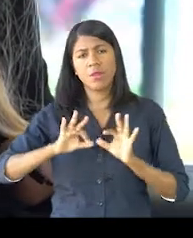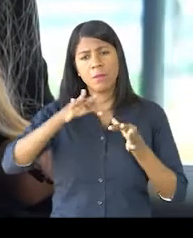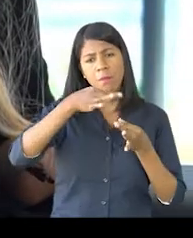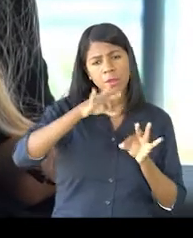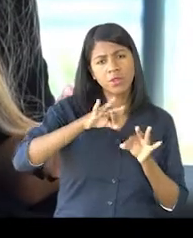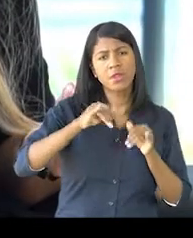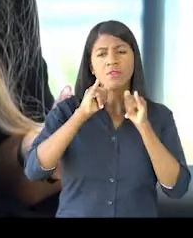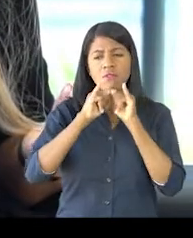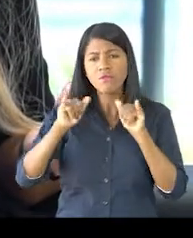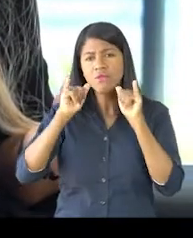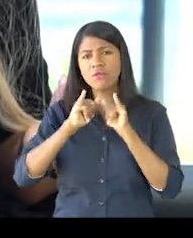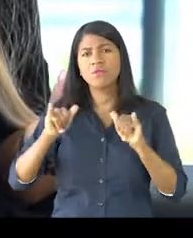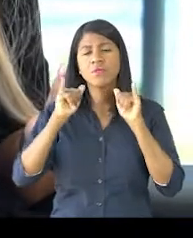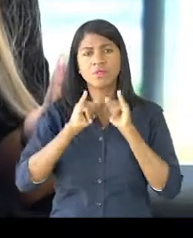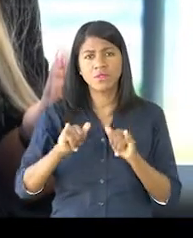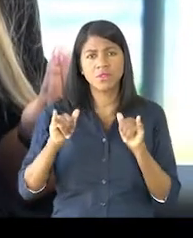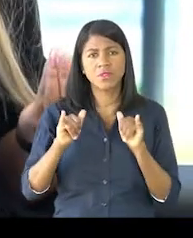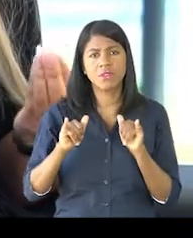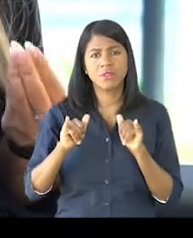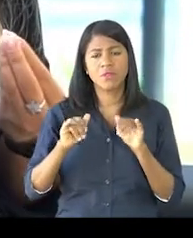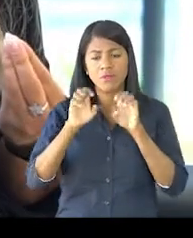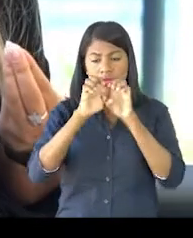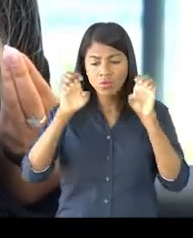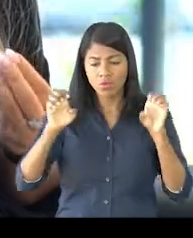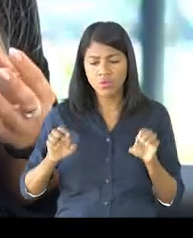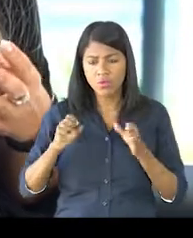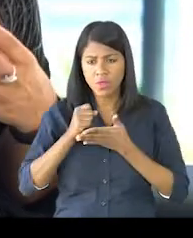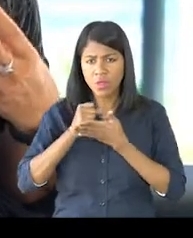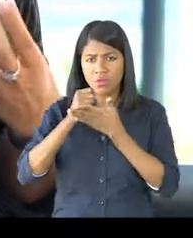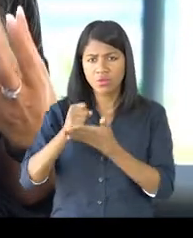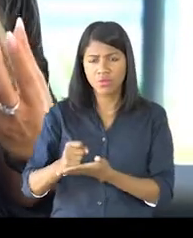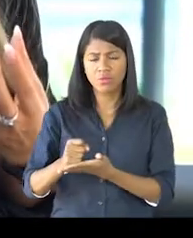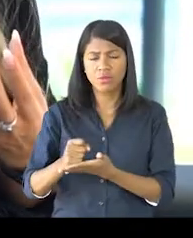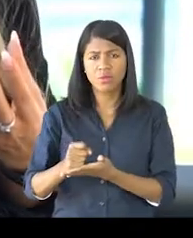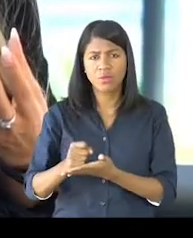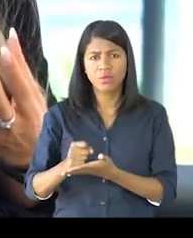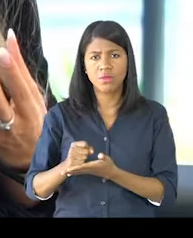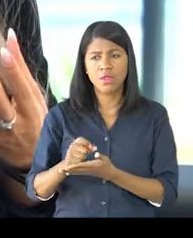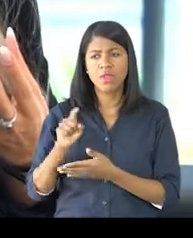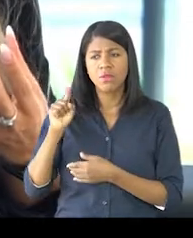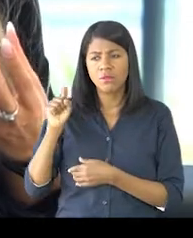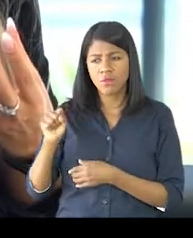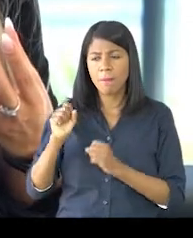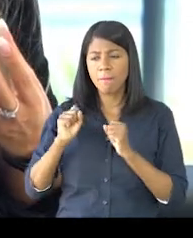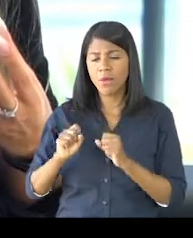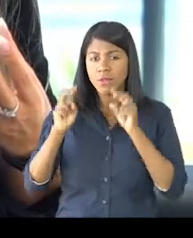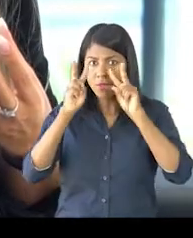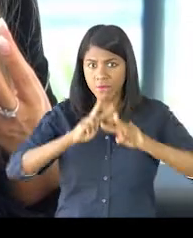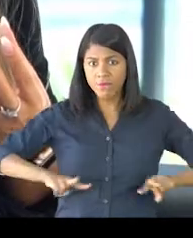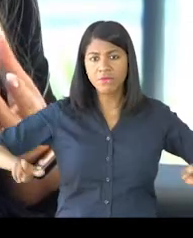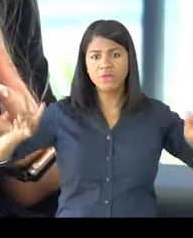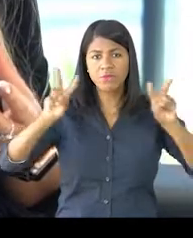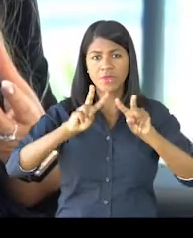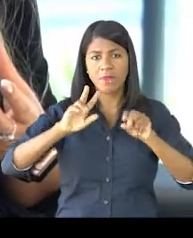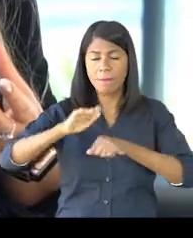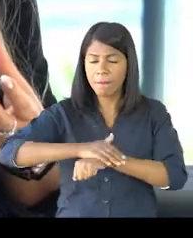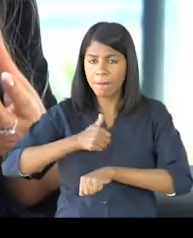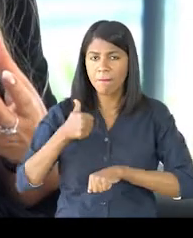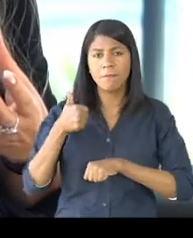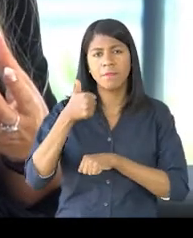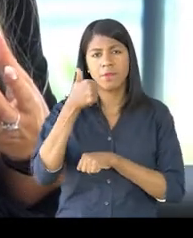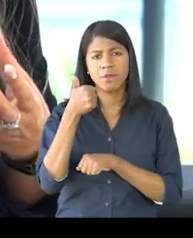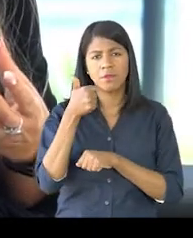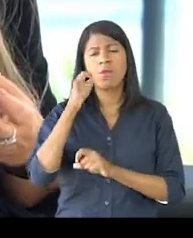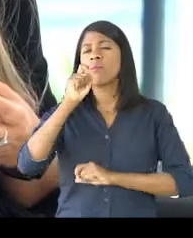de escolas para as crianças. Então, nós precisamos ter esses dados organizados. Isso. Né, para a gente agir de